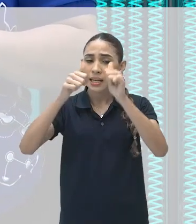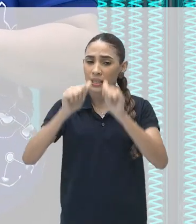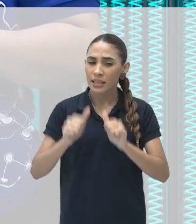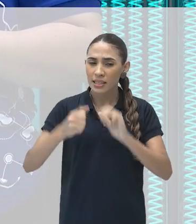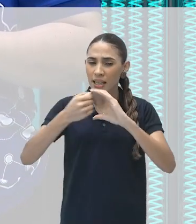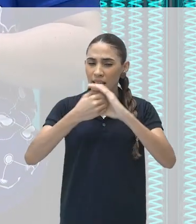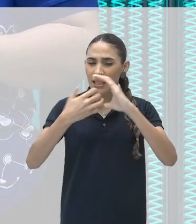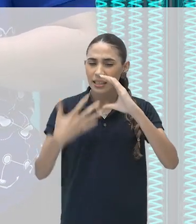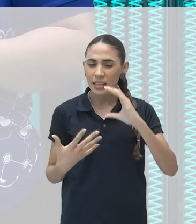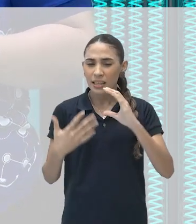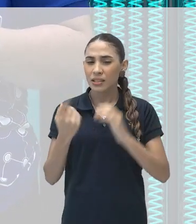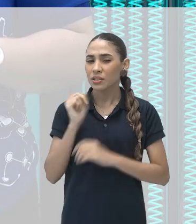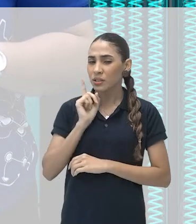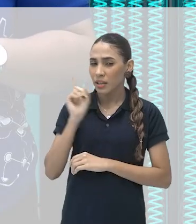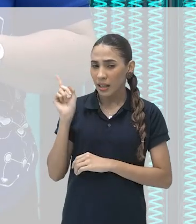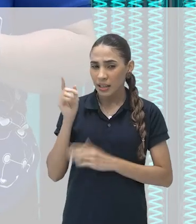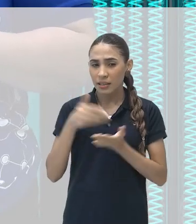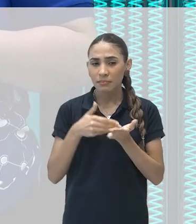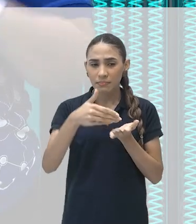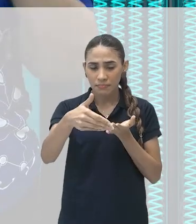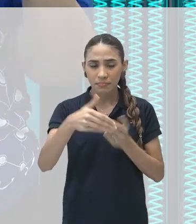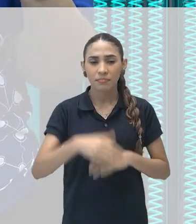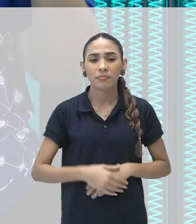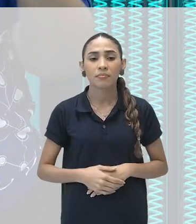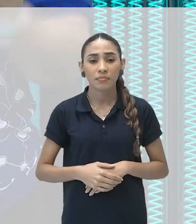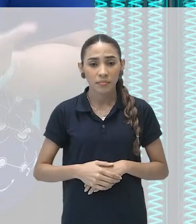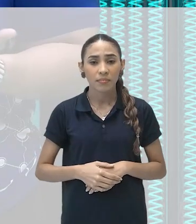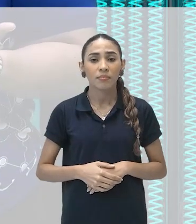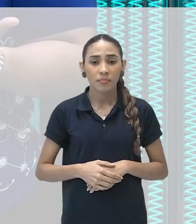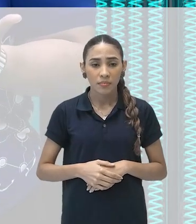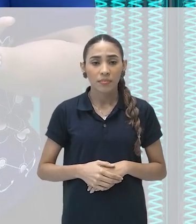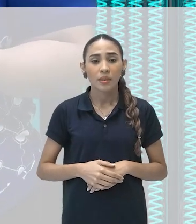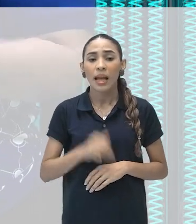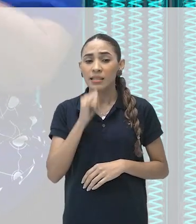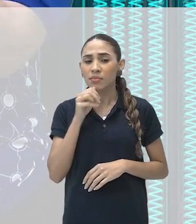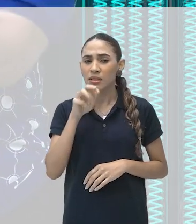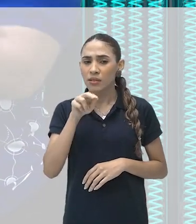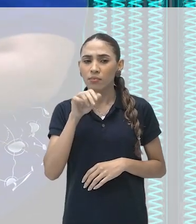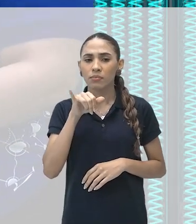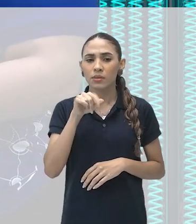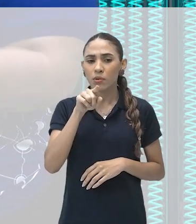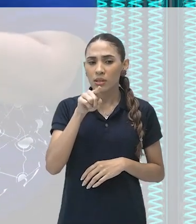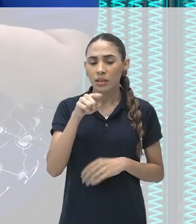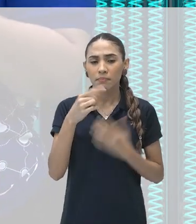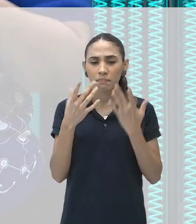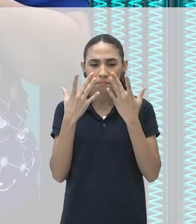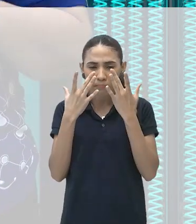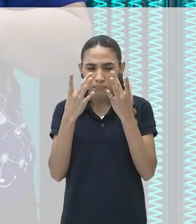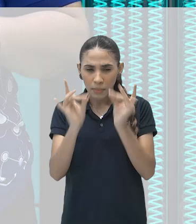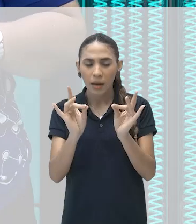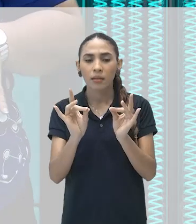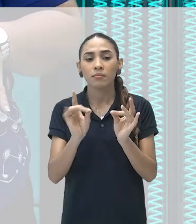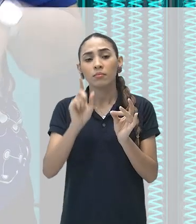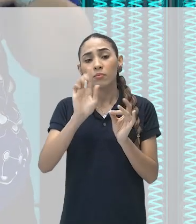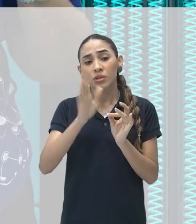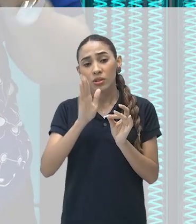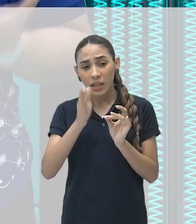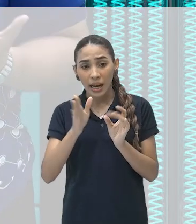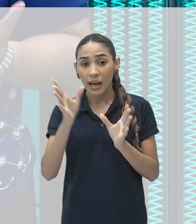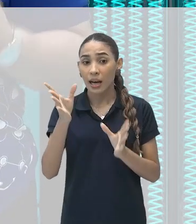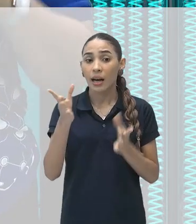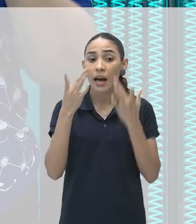estas características que eu vou mostrar para vocês a partir de agora, na verdade, evidenciar, né, porque elas estão aqui presentes, vocês já